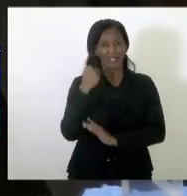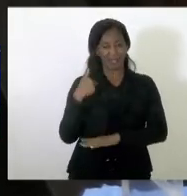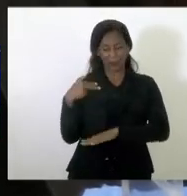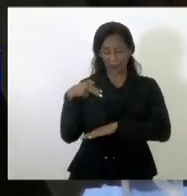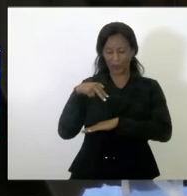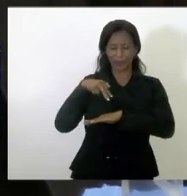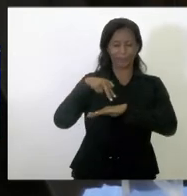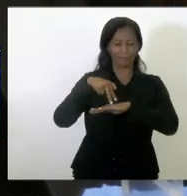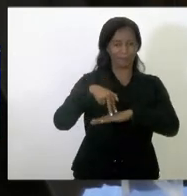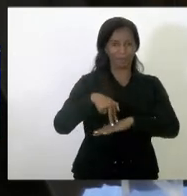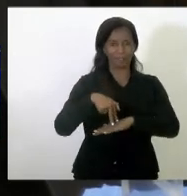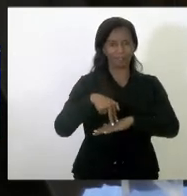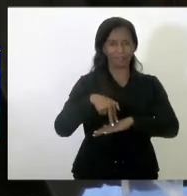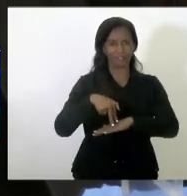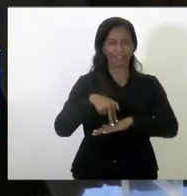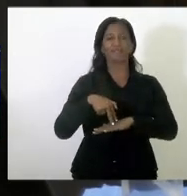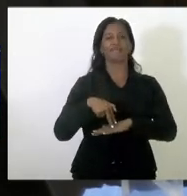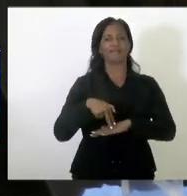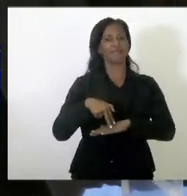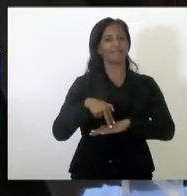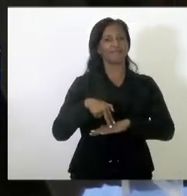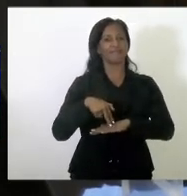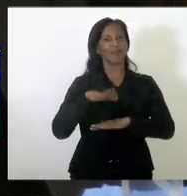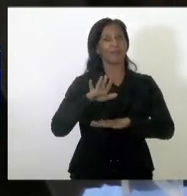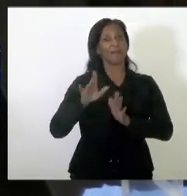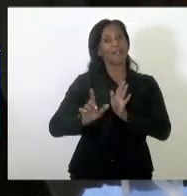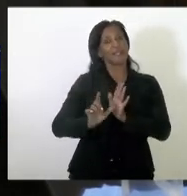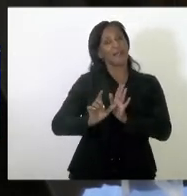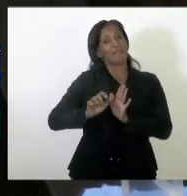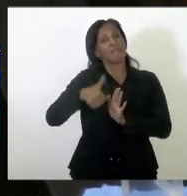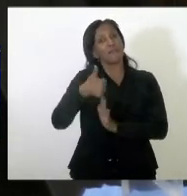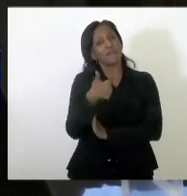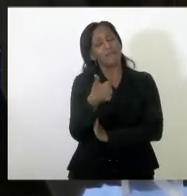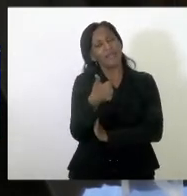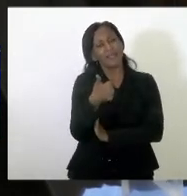tribuna, mas esta é a primeira sessão